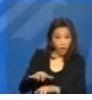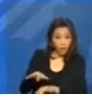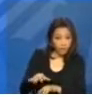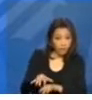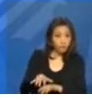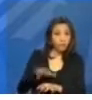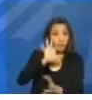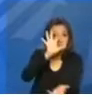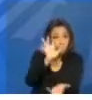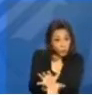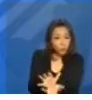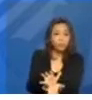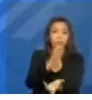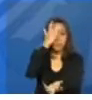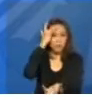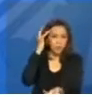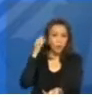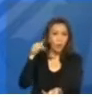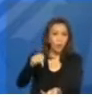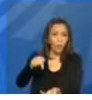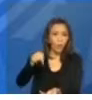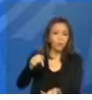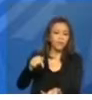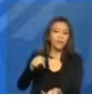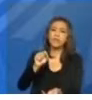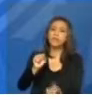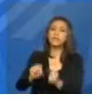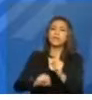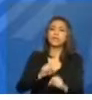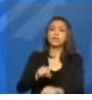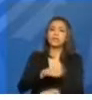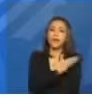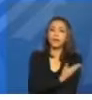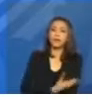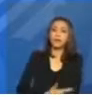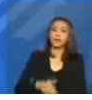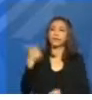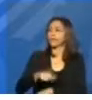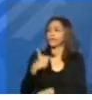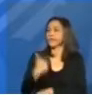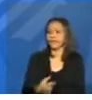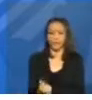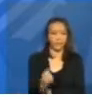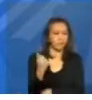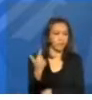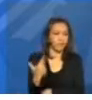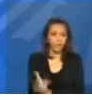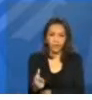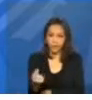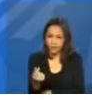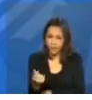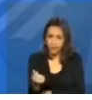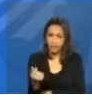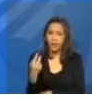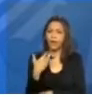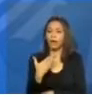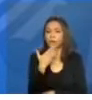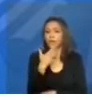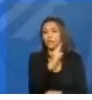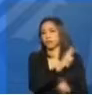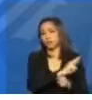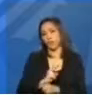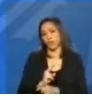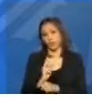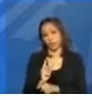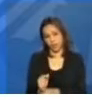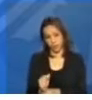da população que está acostumada, quando não tem dinheiro, que é quase sempre, a tomar empréstimo a